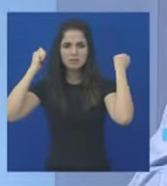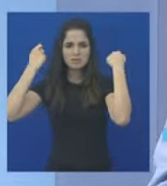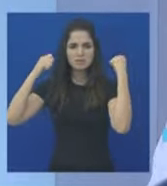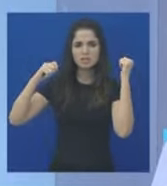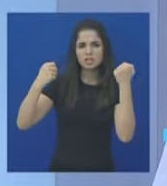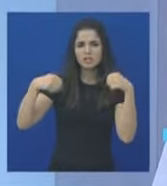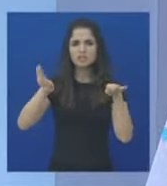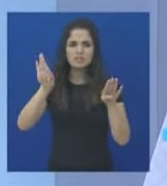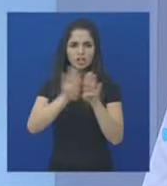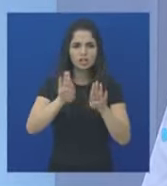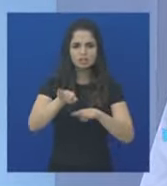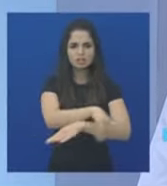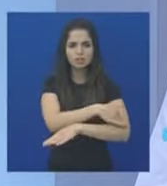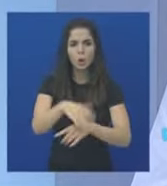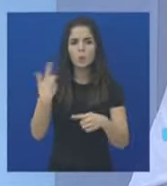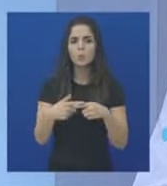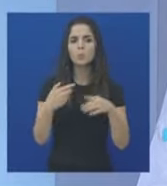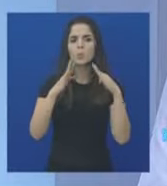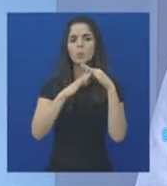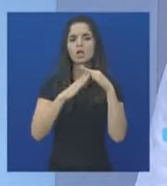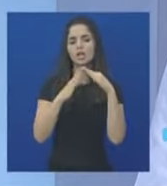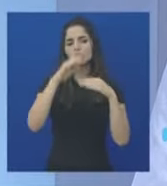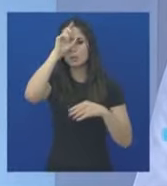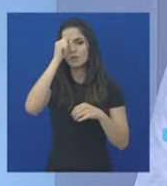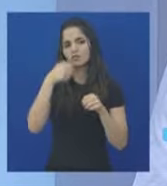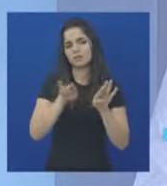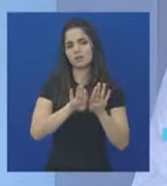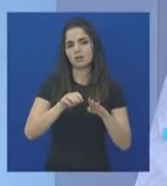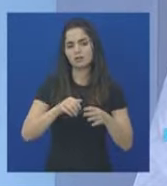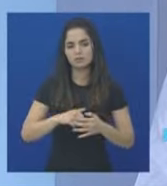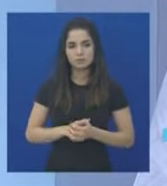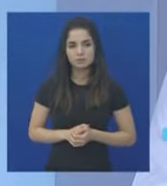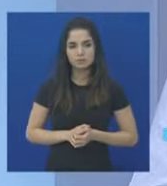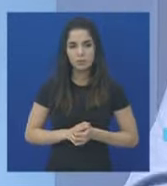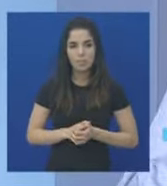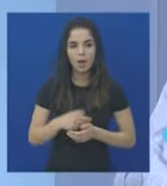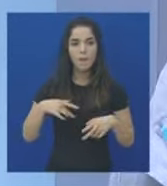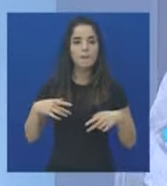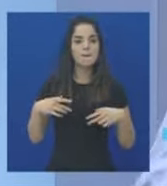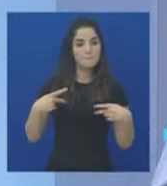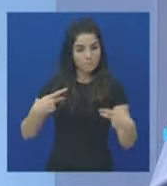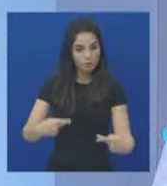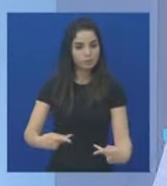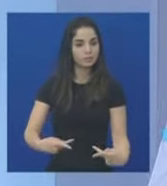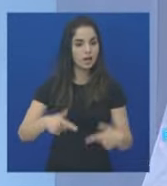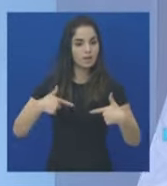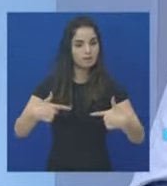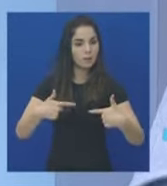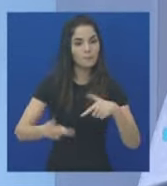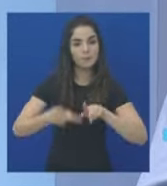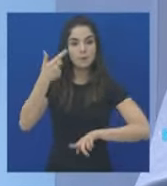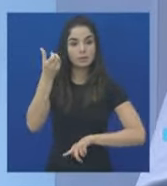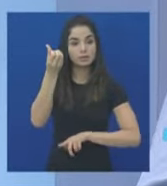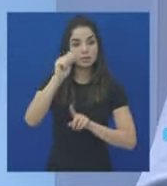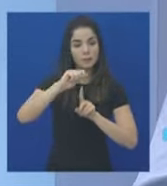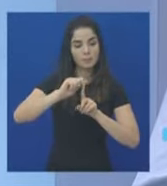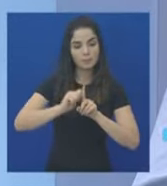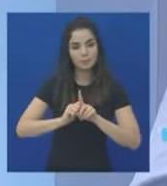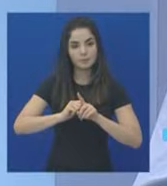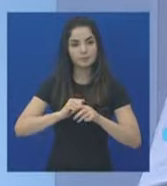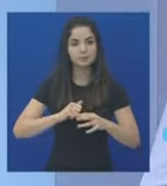rodovia porque o hospital de Itamoio estava fechado. E quero dizer que o nosso plano de ação, nos primeiros seis meses, será para